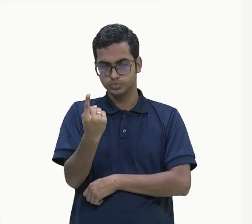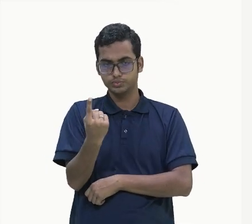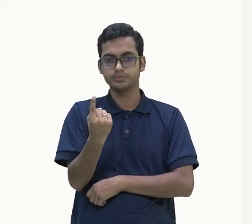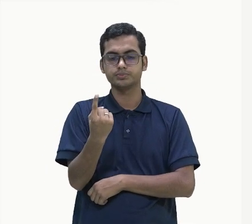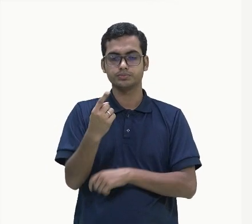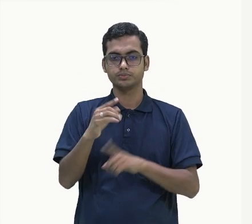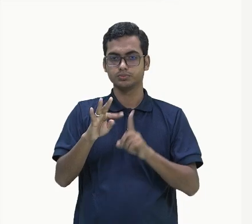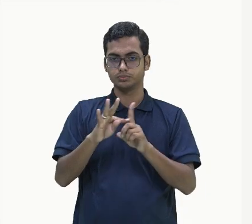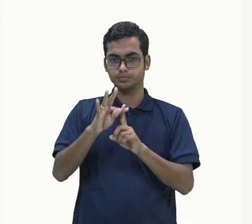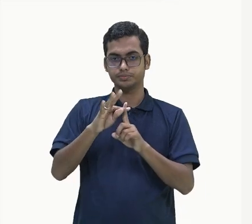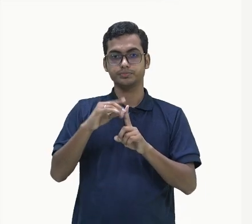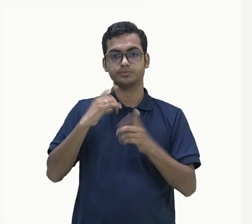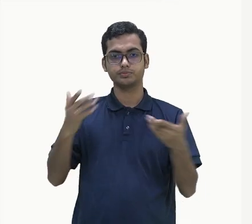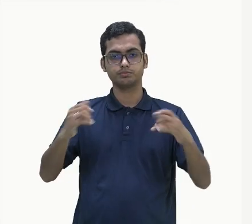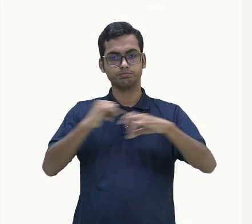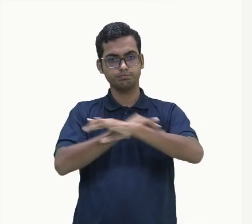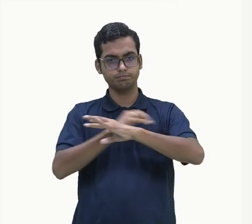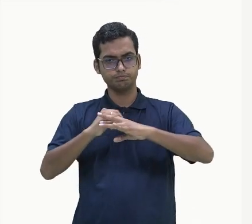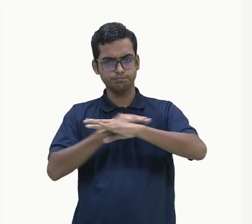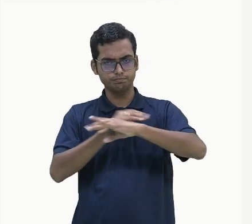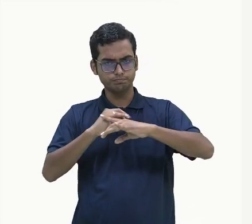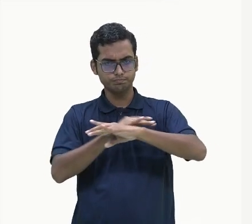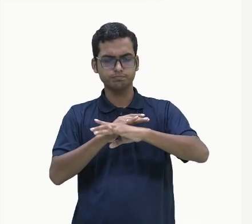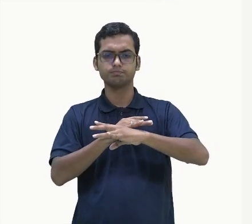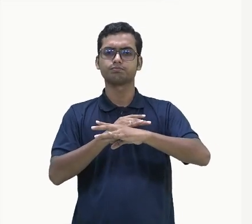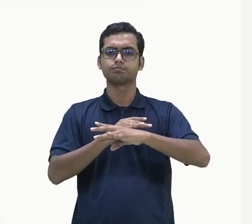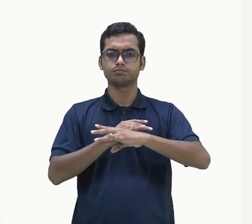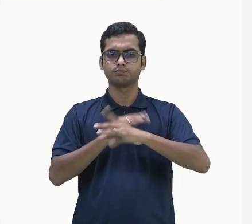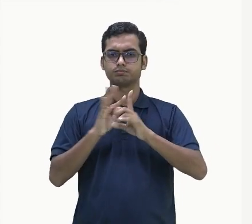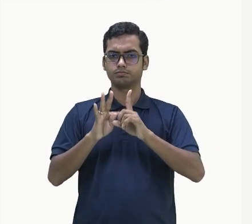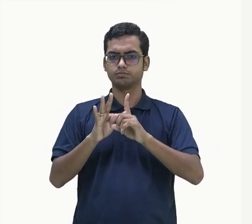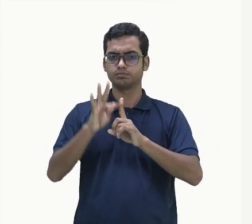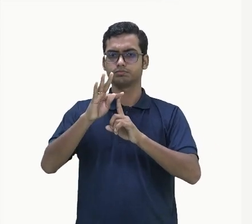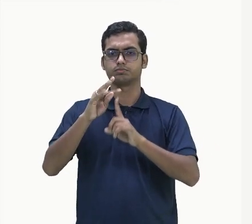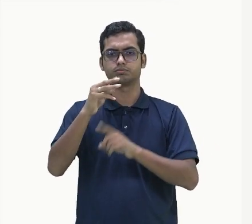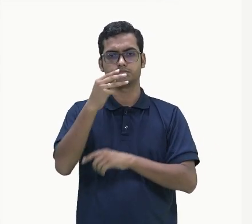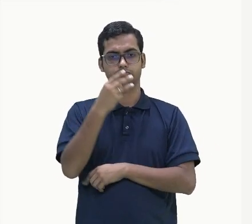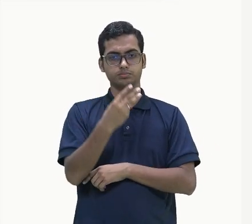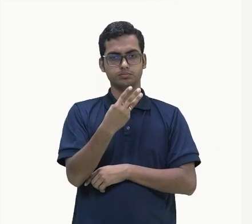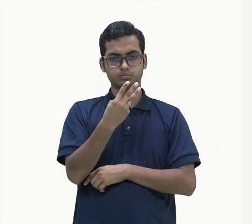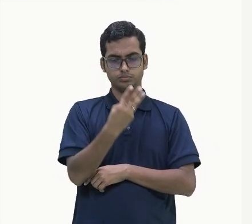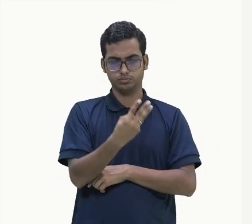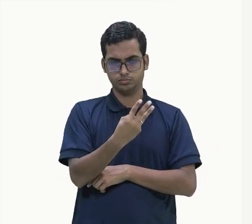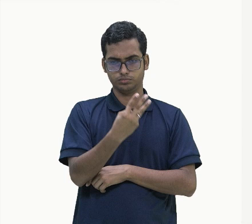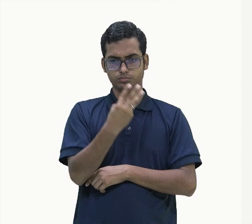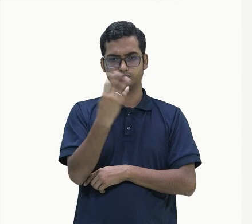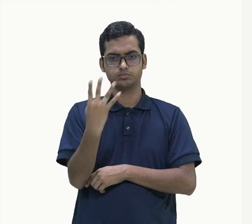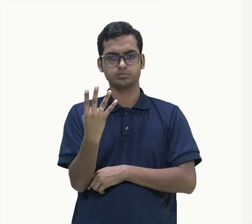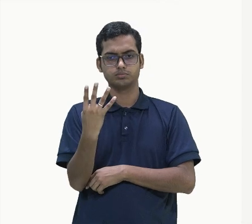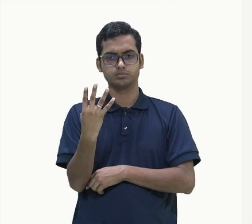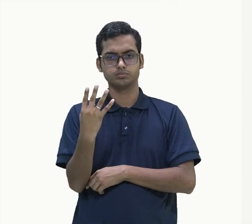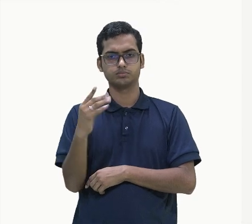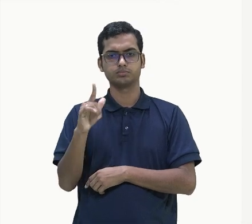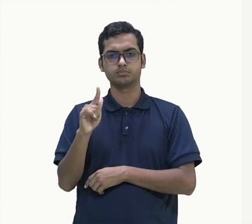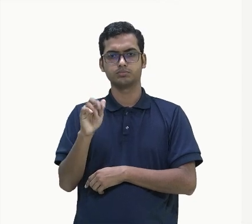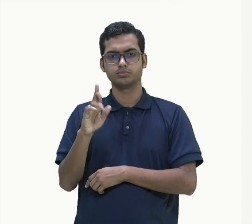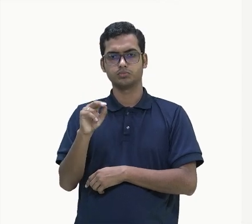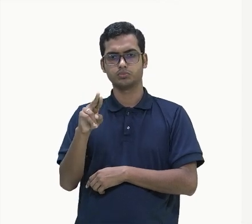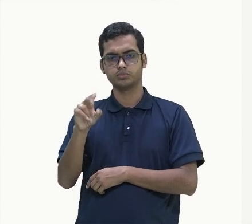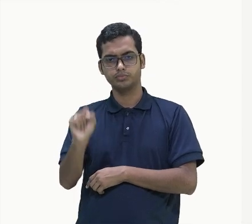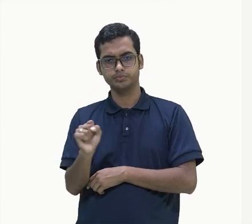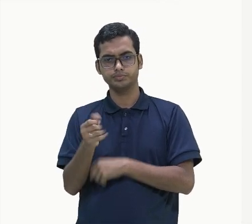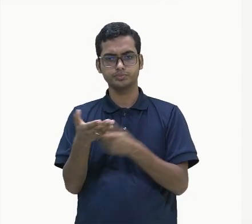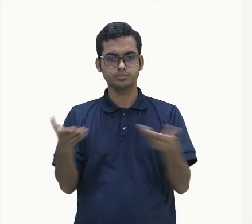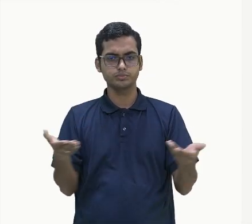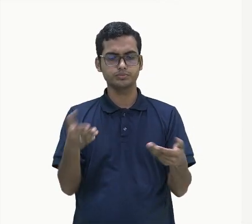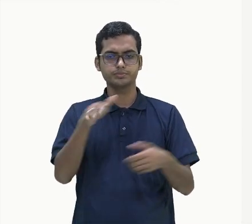área central já de uma cidade, a temperatura já chega a quase 34 graus. E a